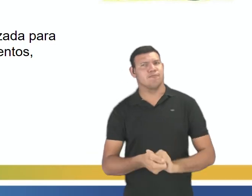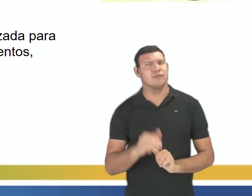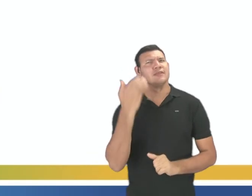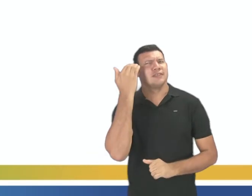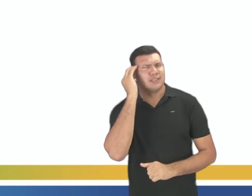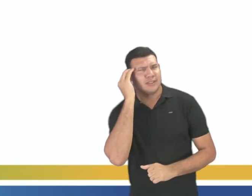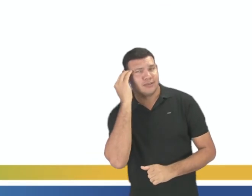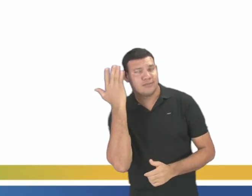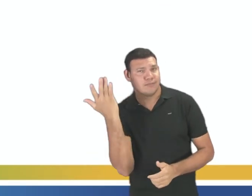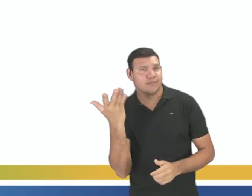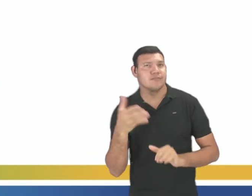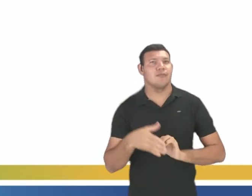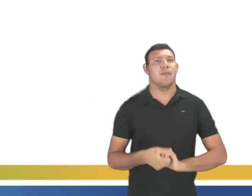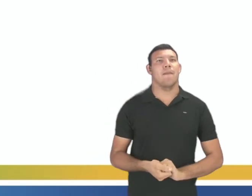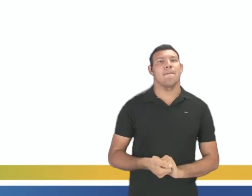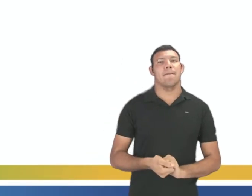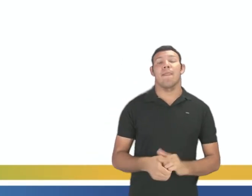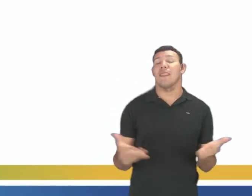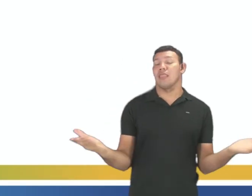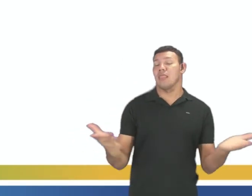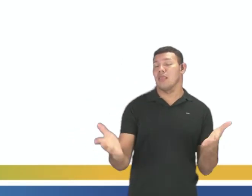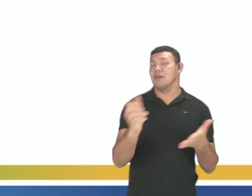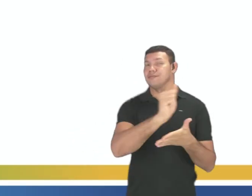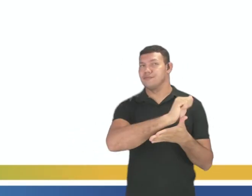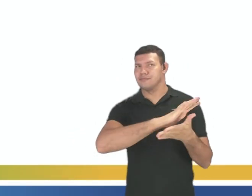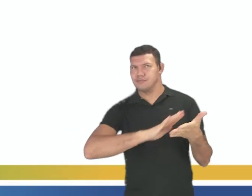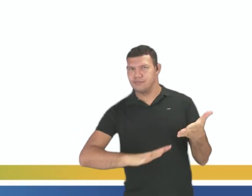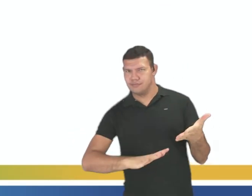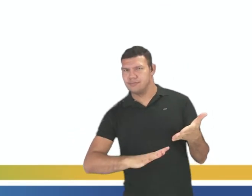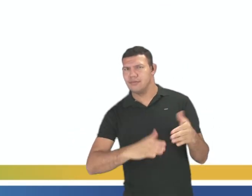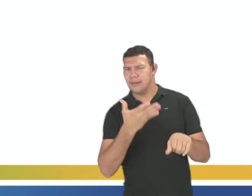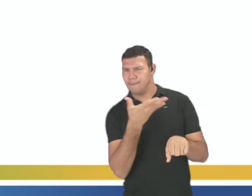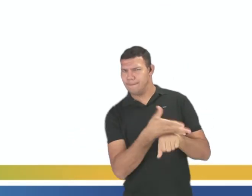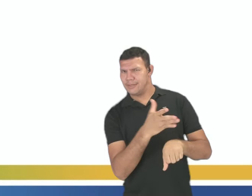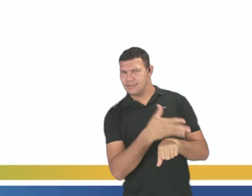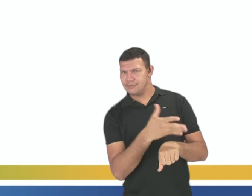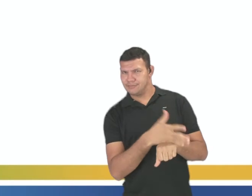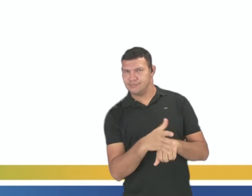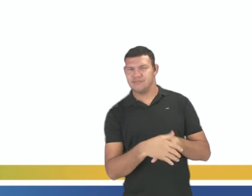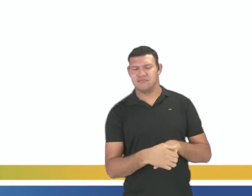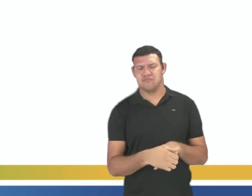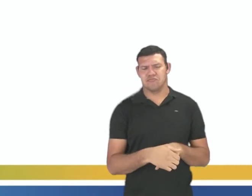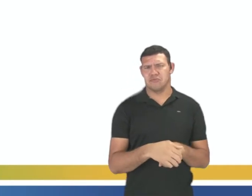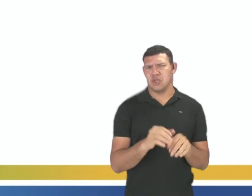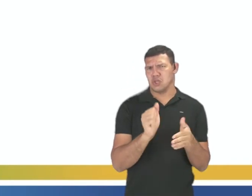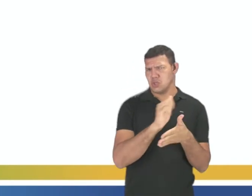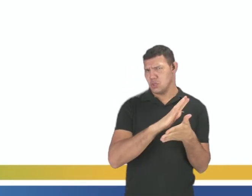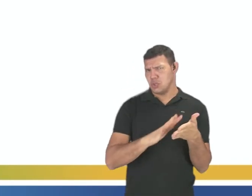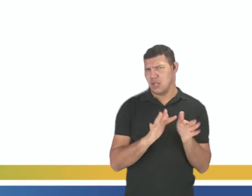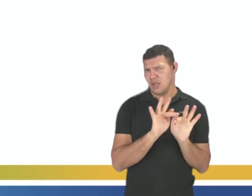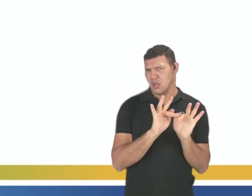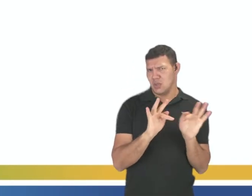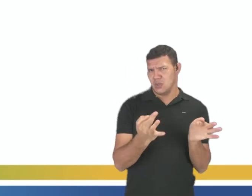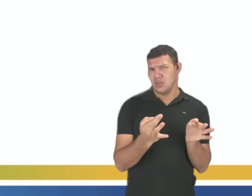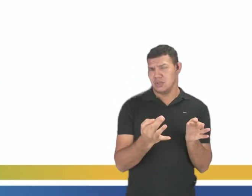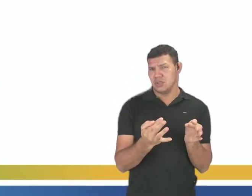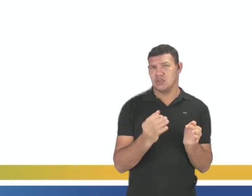entenderam essa parte, vamos aos exercícios para praticar um pouquinho. O exercício é bem simples, vocês só vão ter